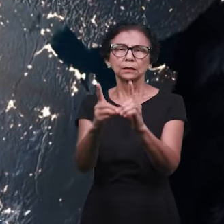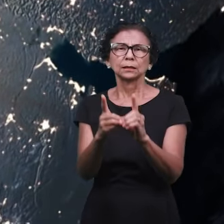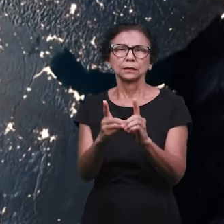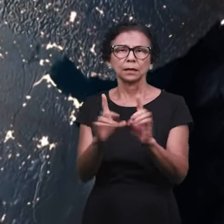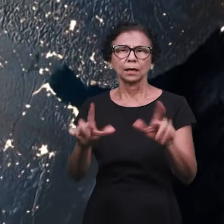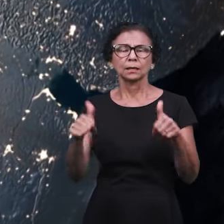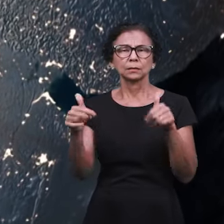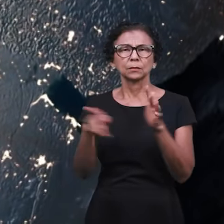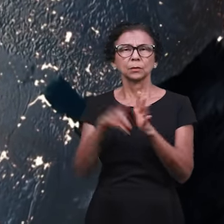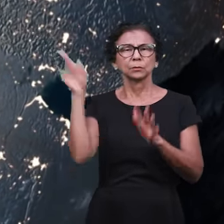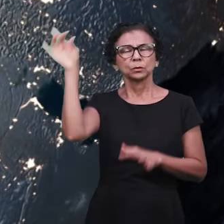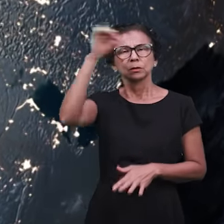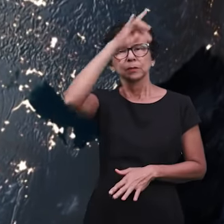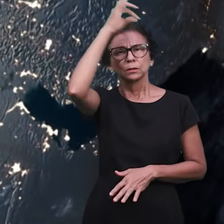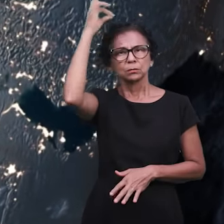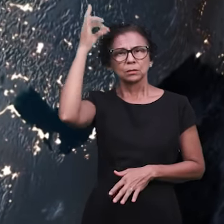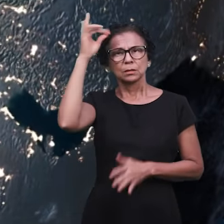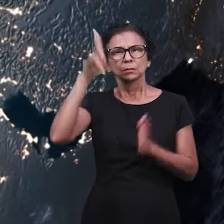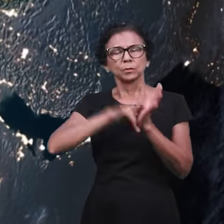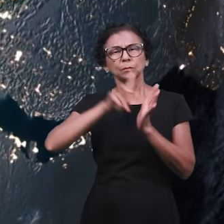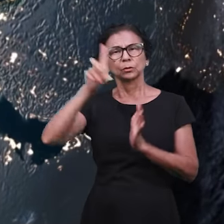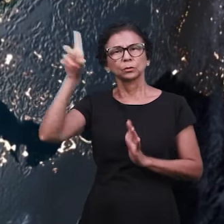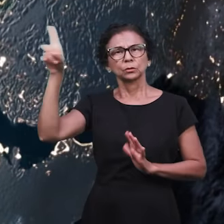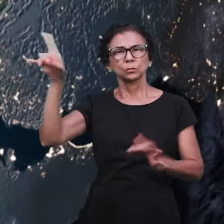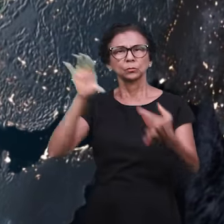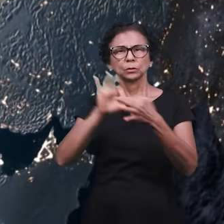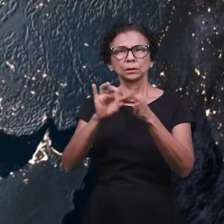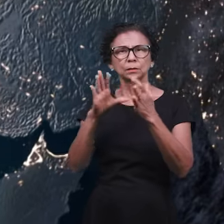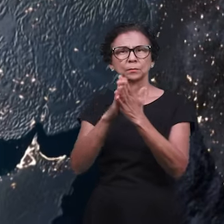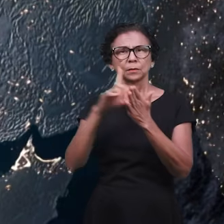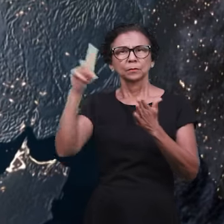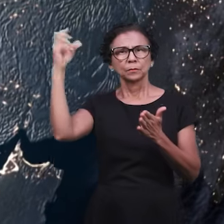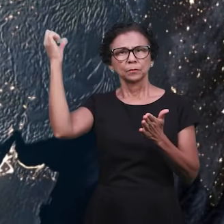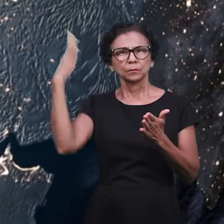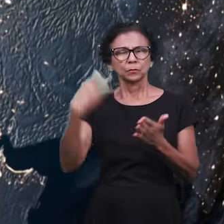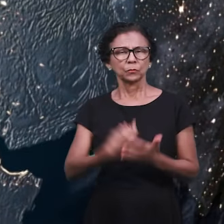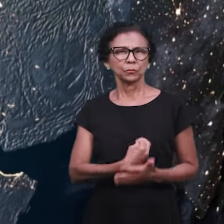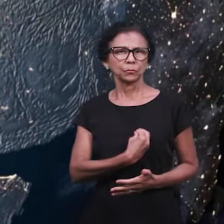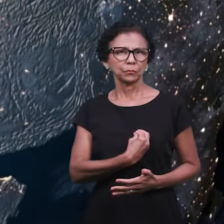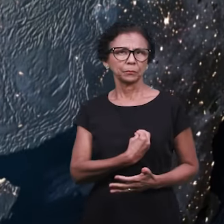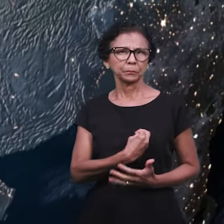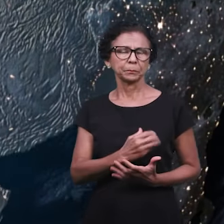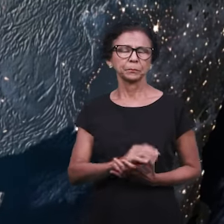do Espírito Santo de Deus e unidas pela Palavra Viva.